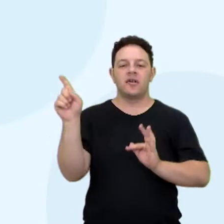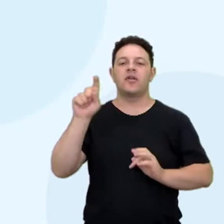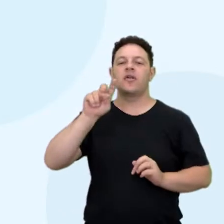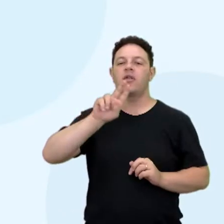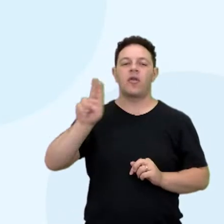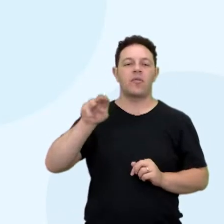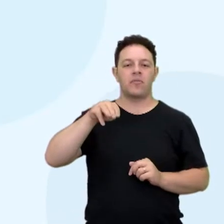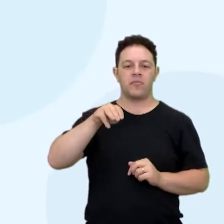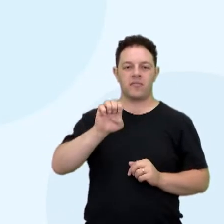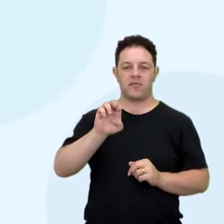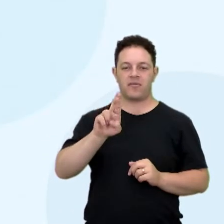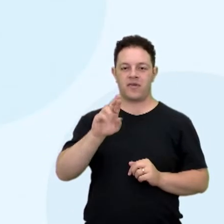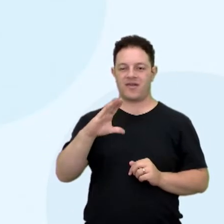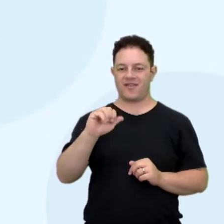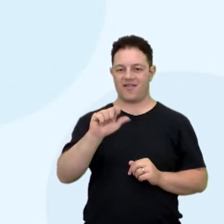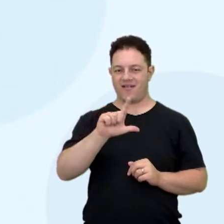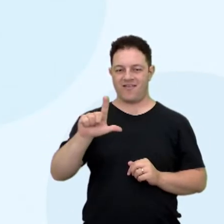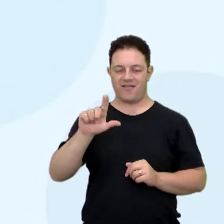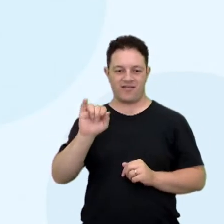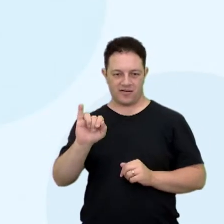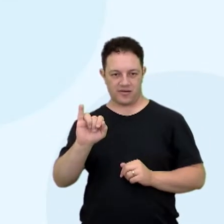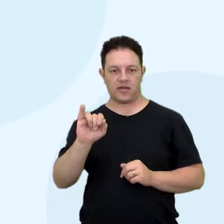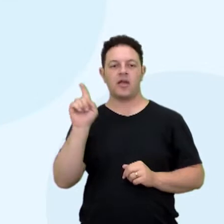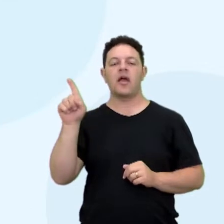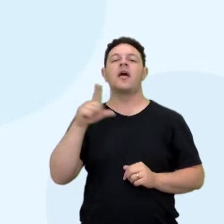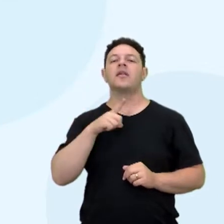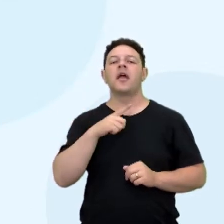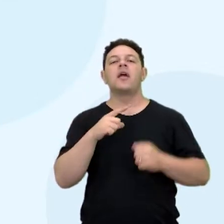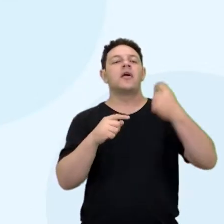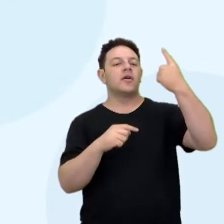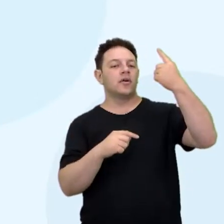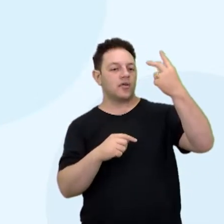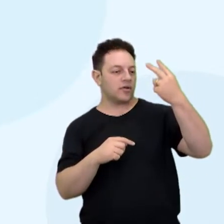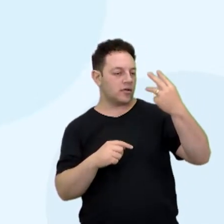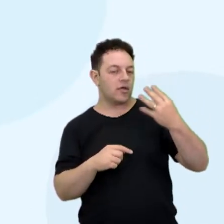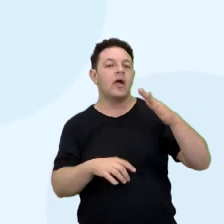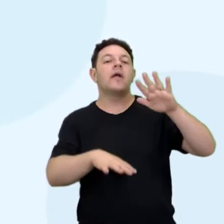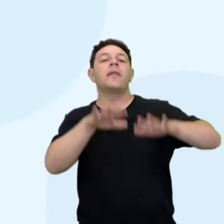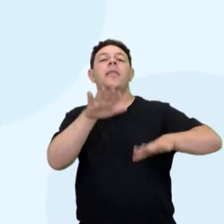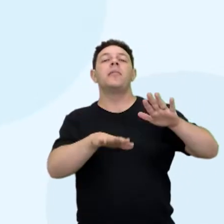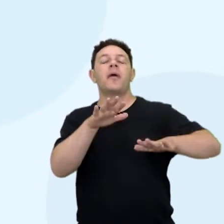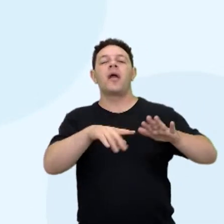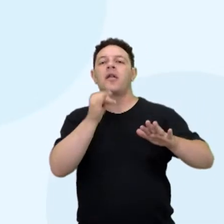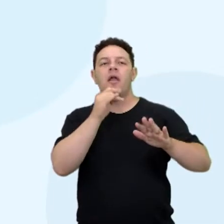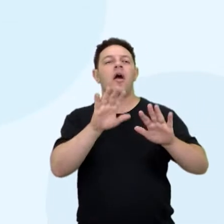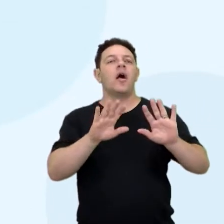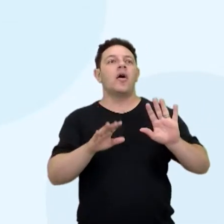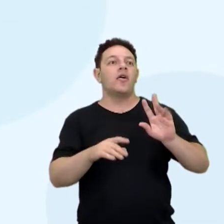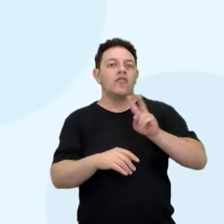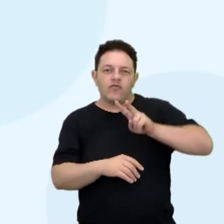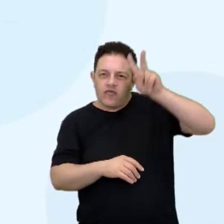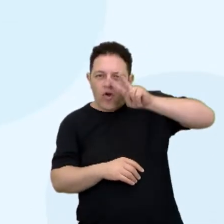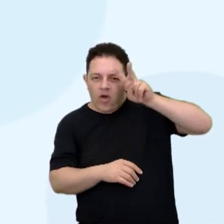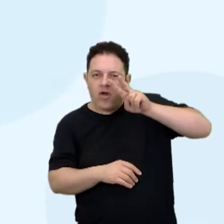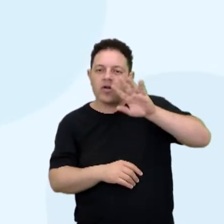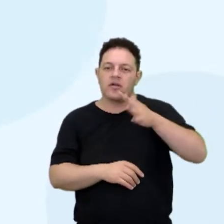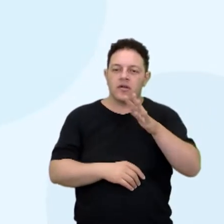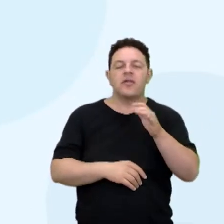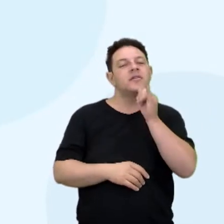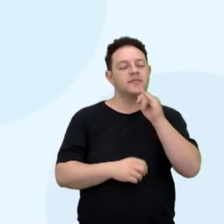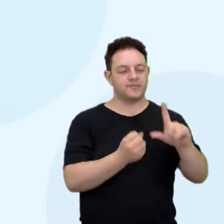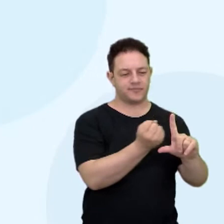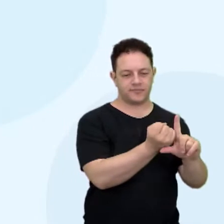de intensidade sísmica, ou seja, o poderio de destruição do terremoto, tá certo? Então, enquanto a escala Richter